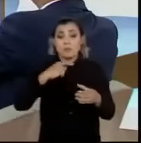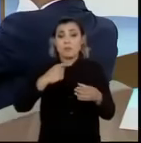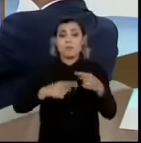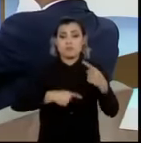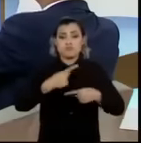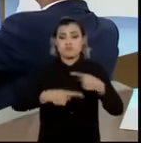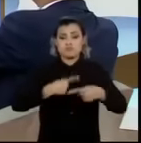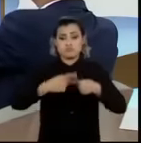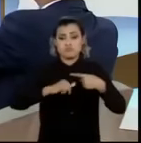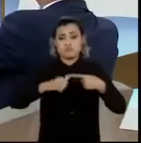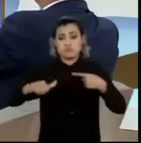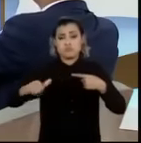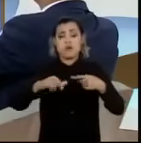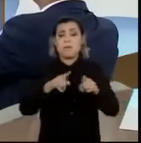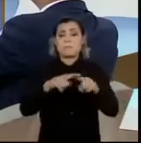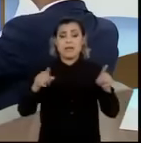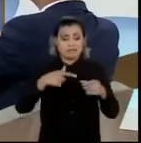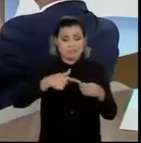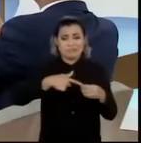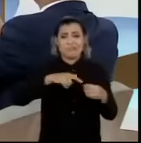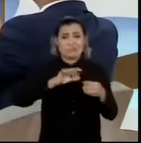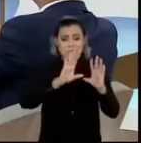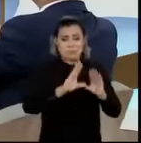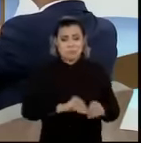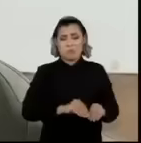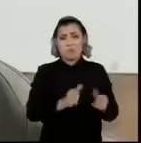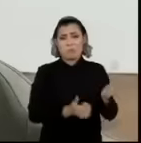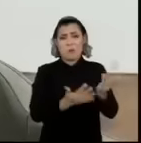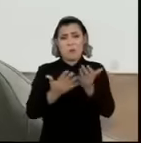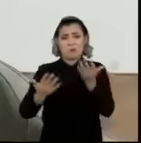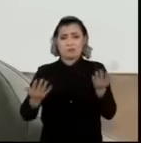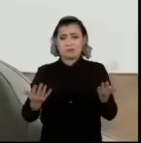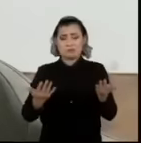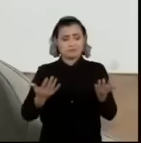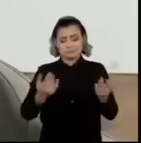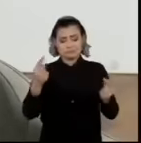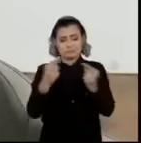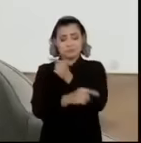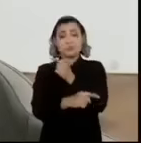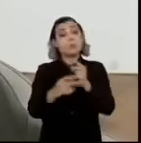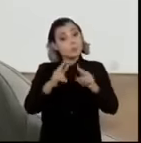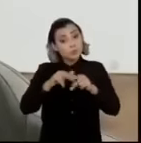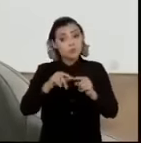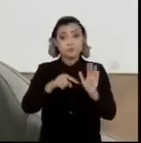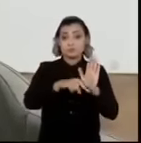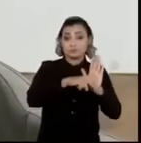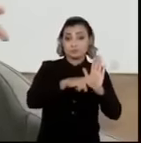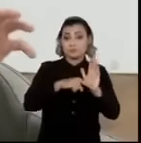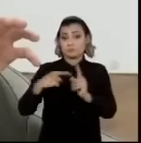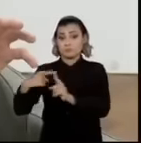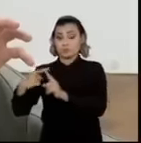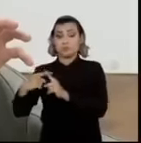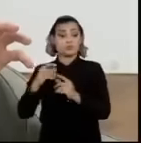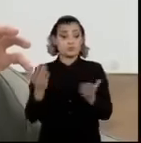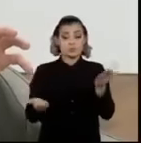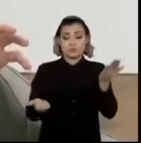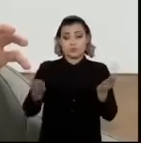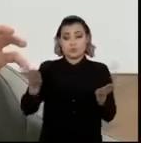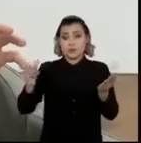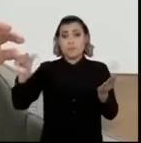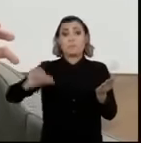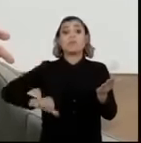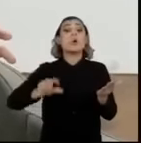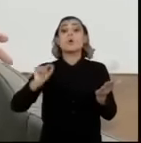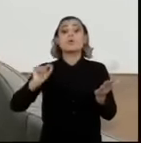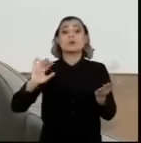energia elétrica em razão de um linhão que não foi construído. Do ponto de vista de balança, saldo positivo e negativo ambiental, o que foi pior para o meio